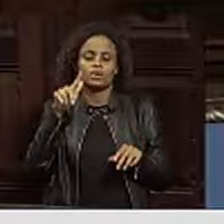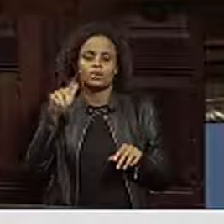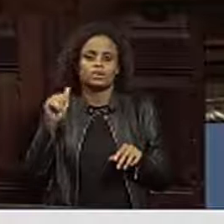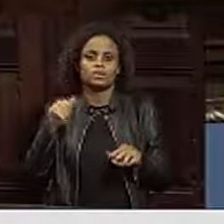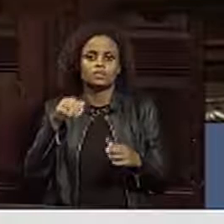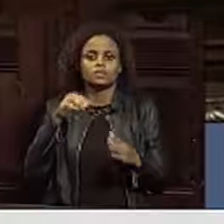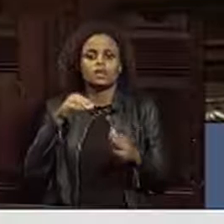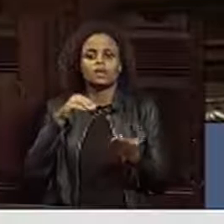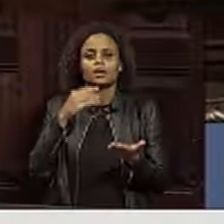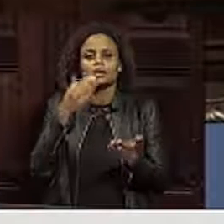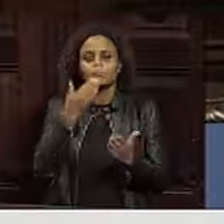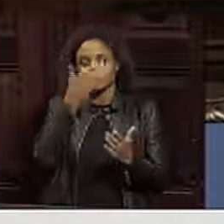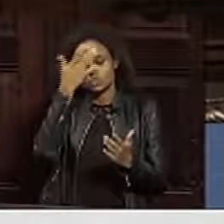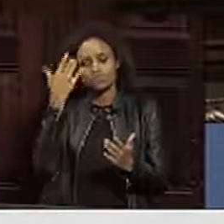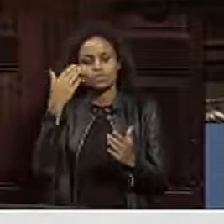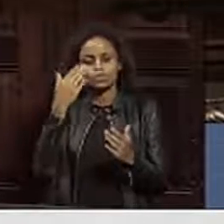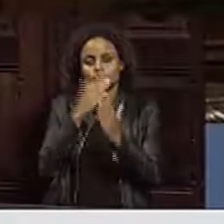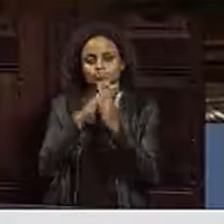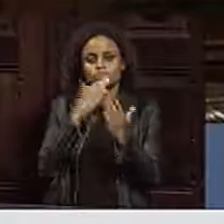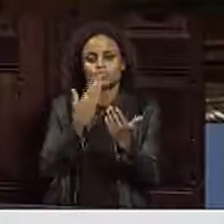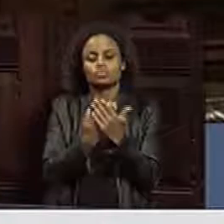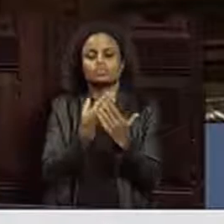Números de estarrecer.